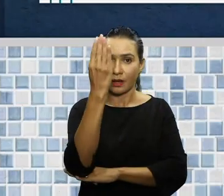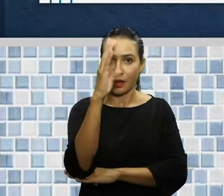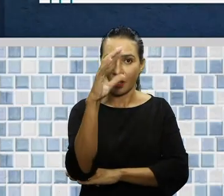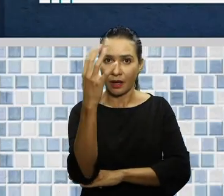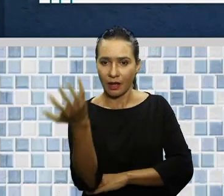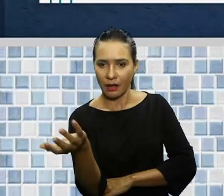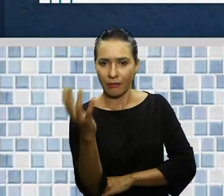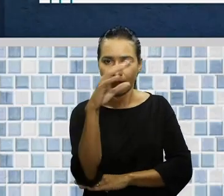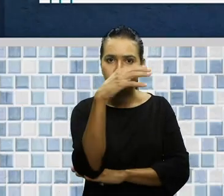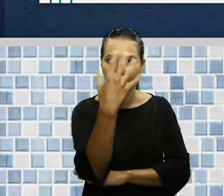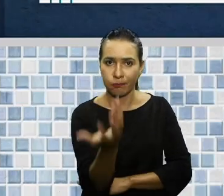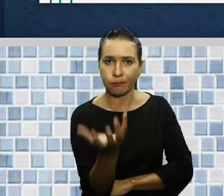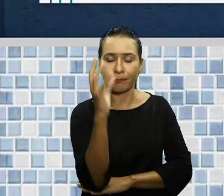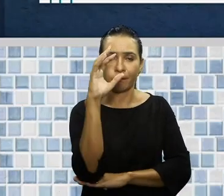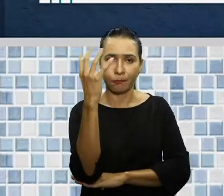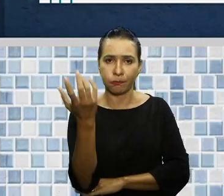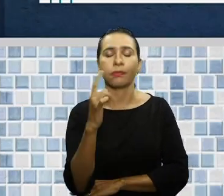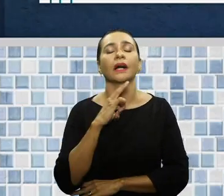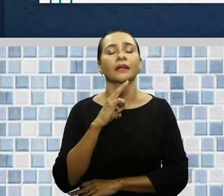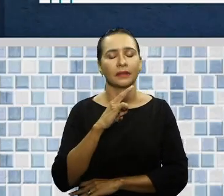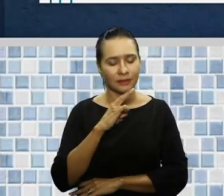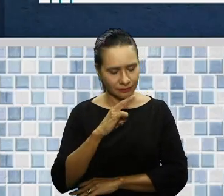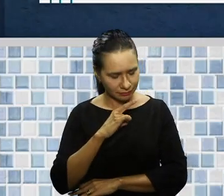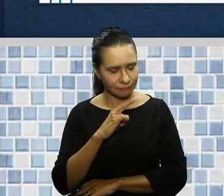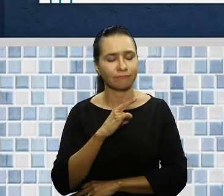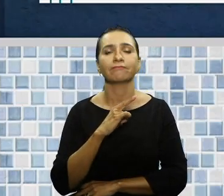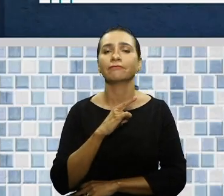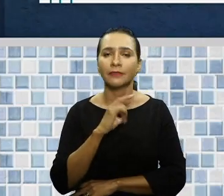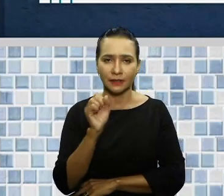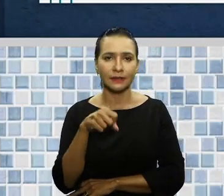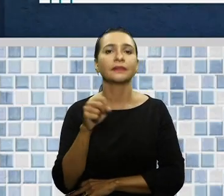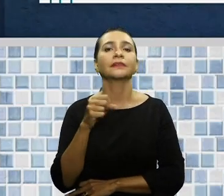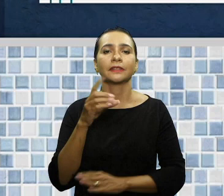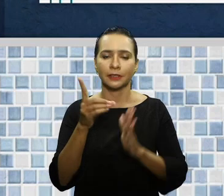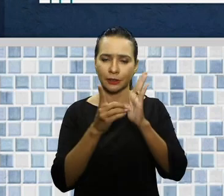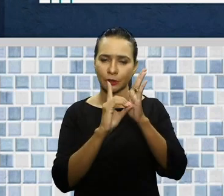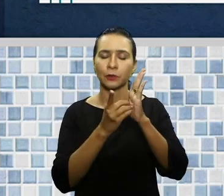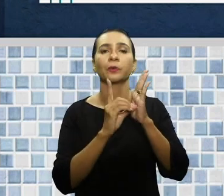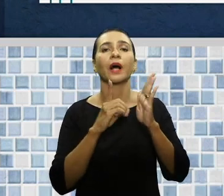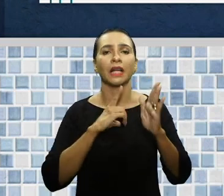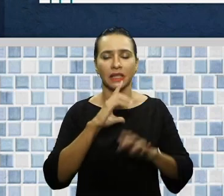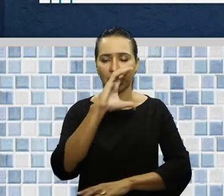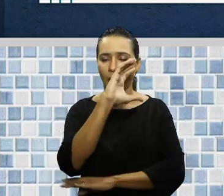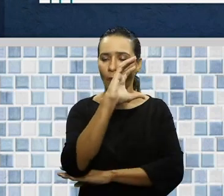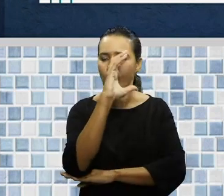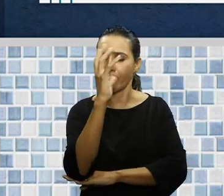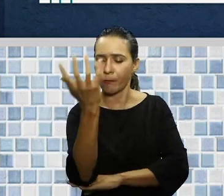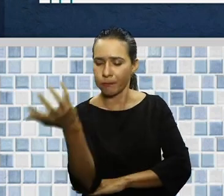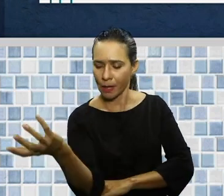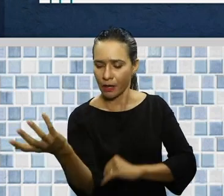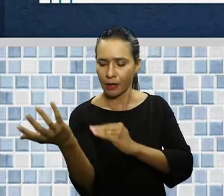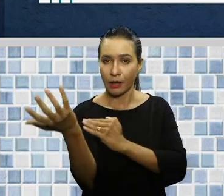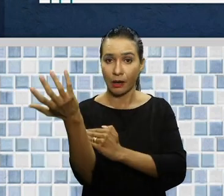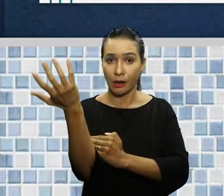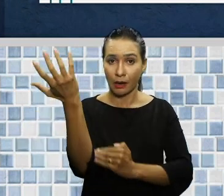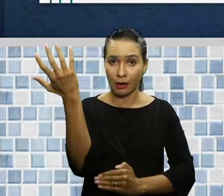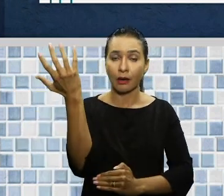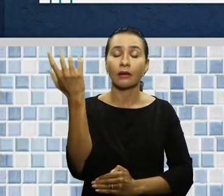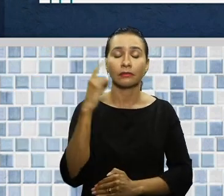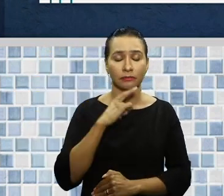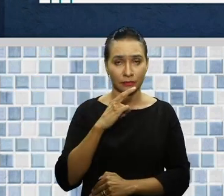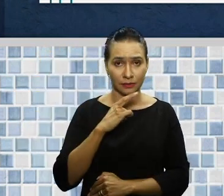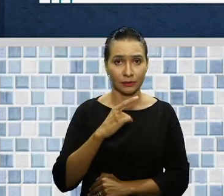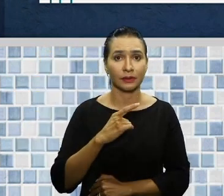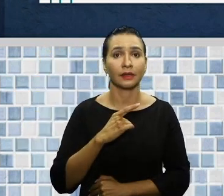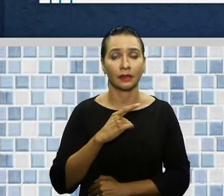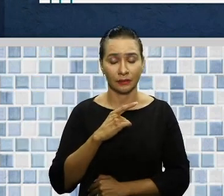vejo também no meu bairro. Porque como é um bairro voltado para o comércio, então as árvores lá do Alecrim, elas